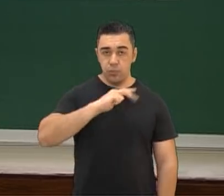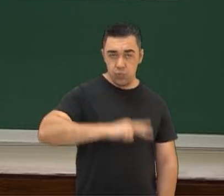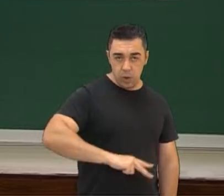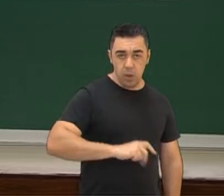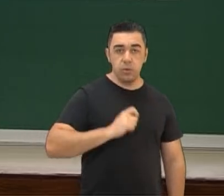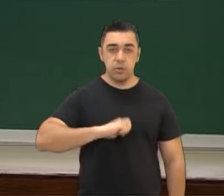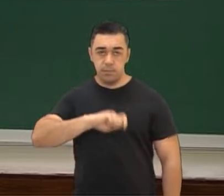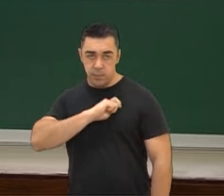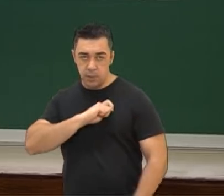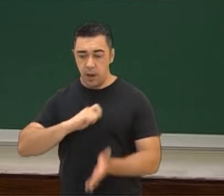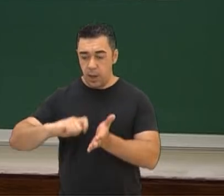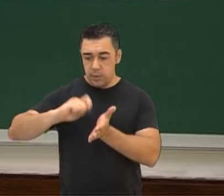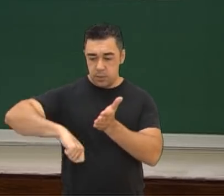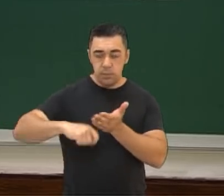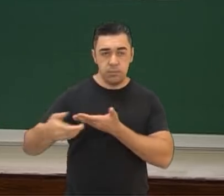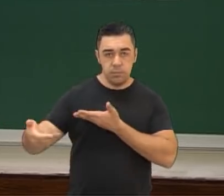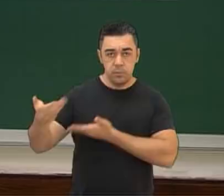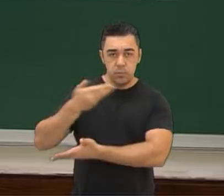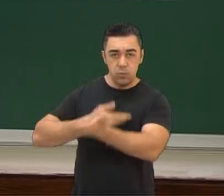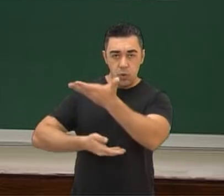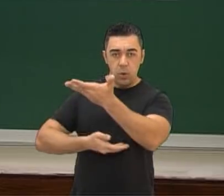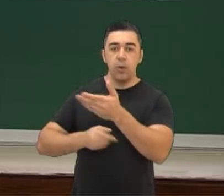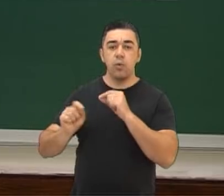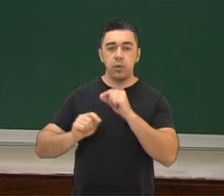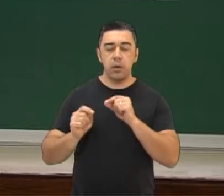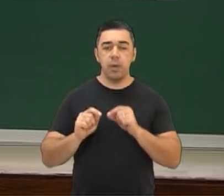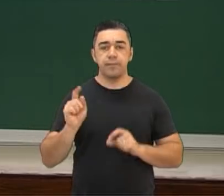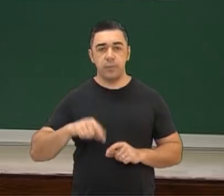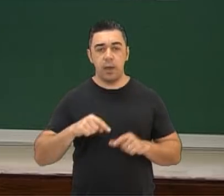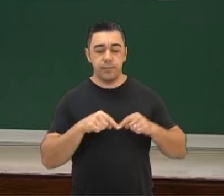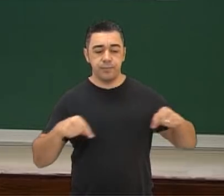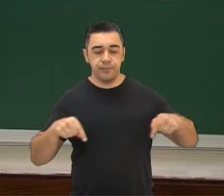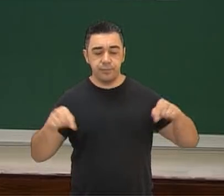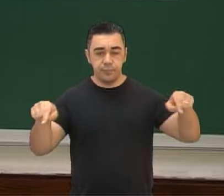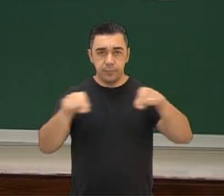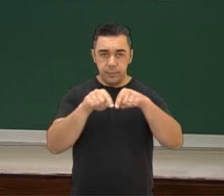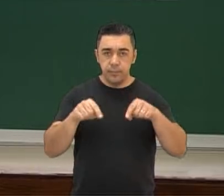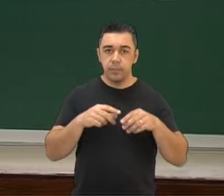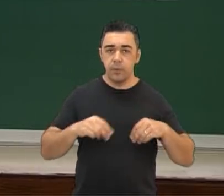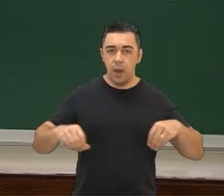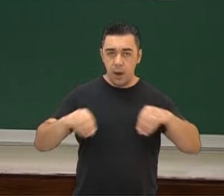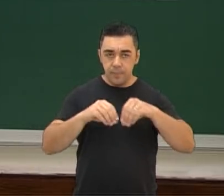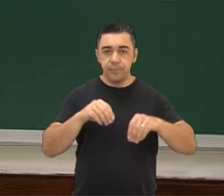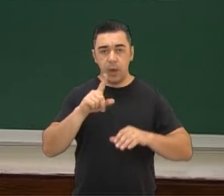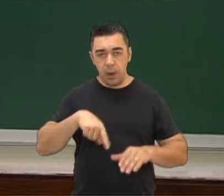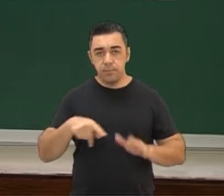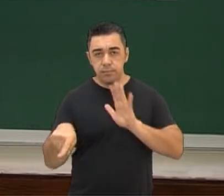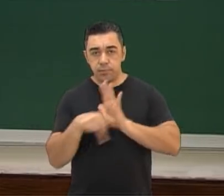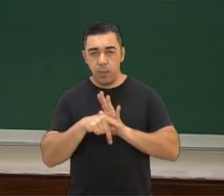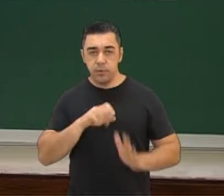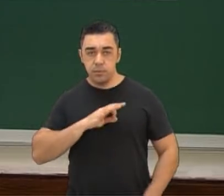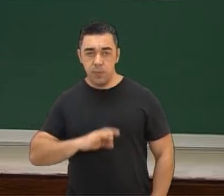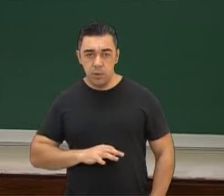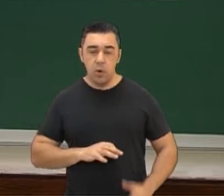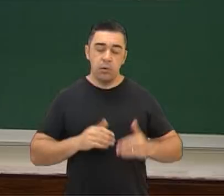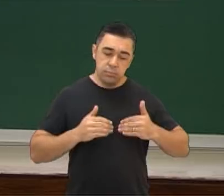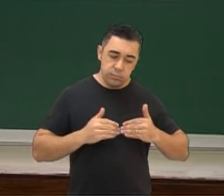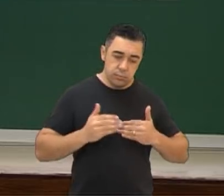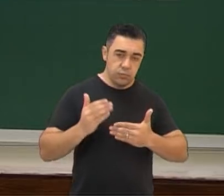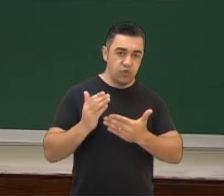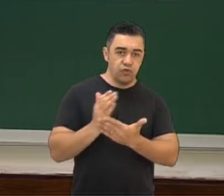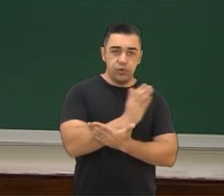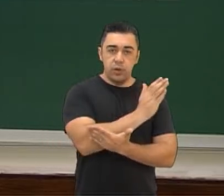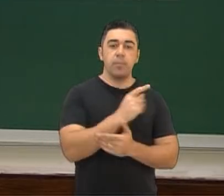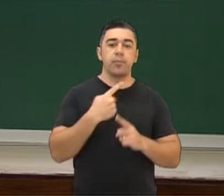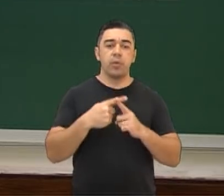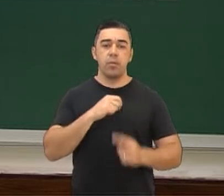eles fazem algumas trocas ali de terras, e as áreas que eram dessas missões espanholas precisam ser desocupadas porque